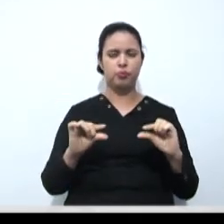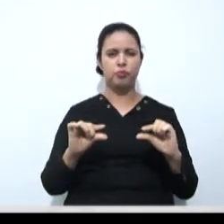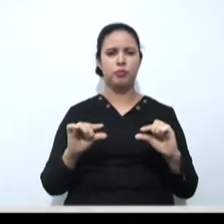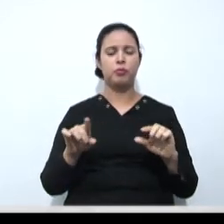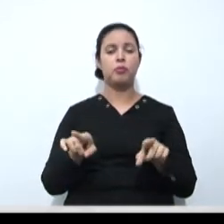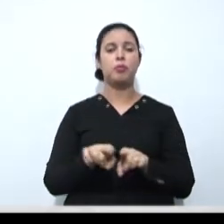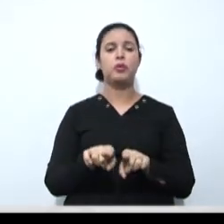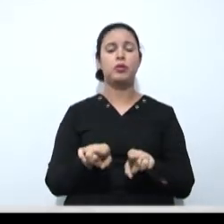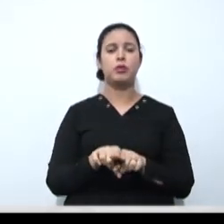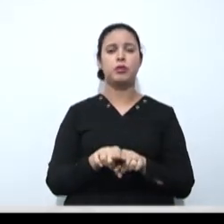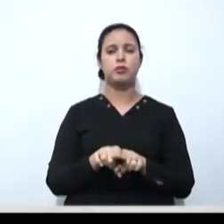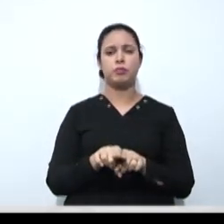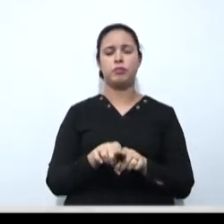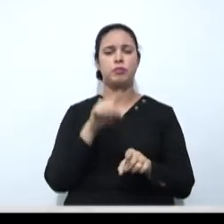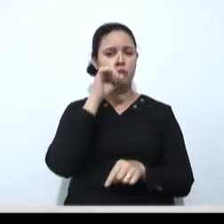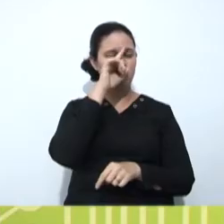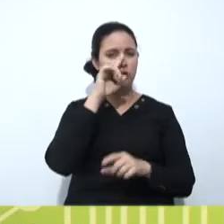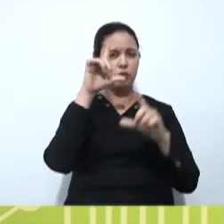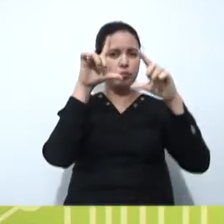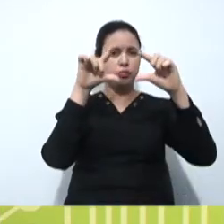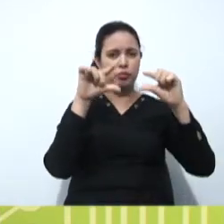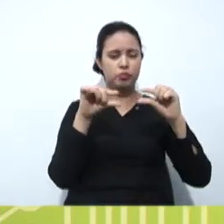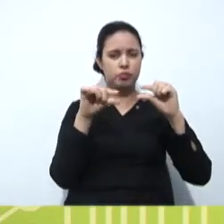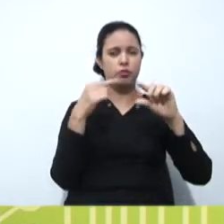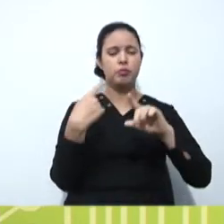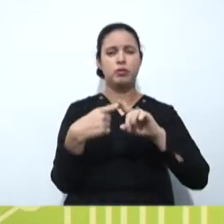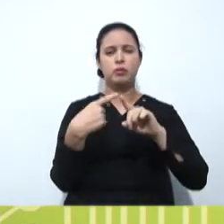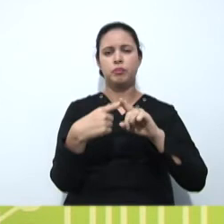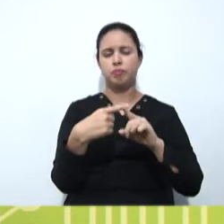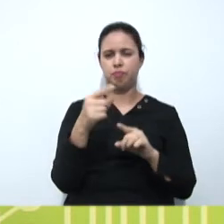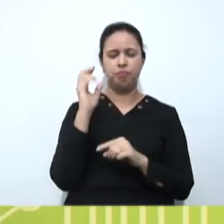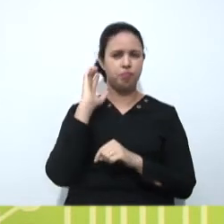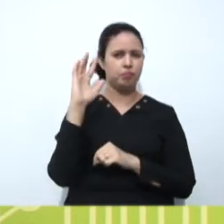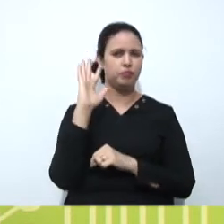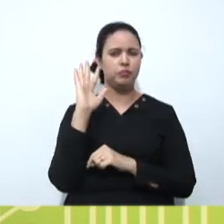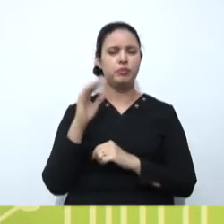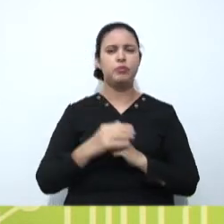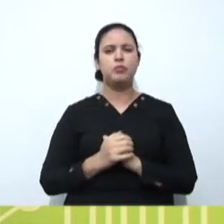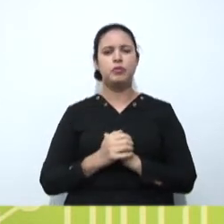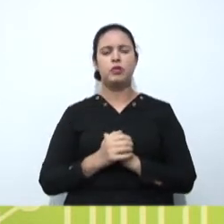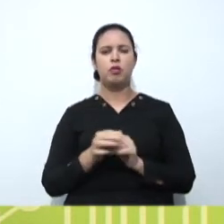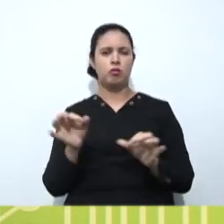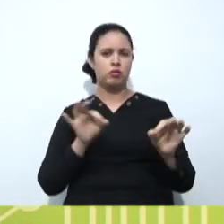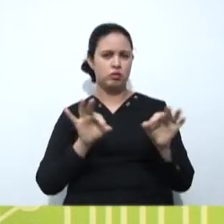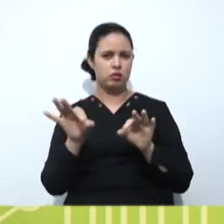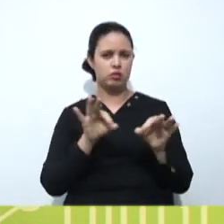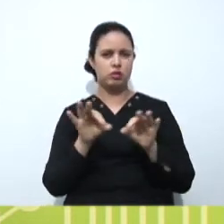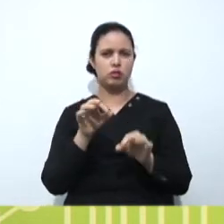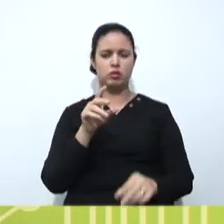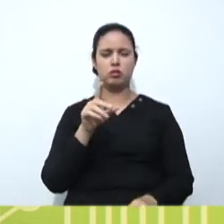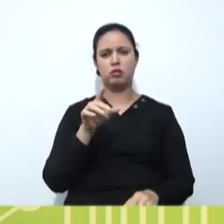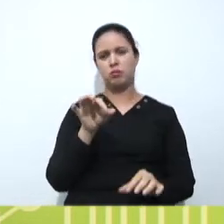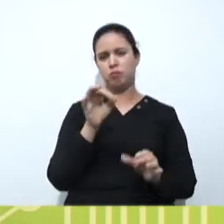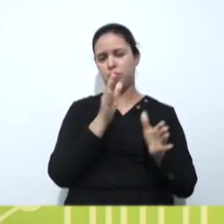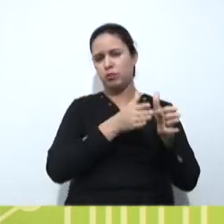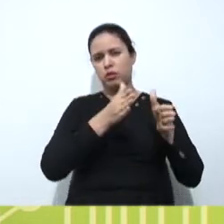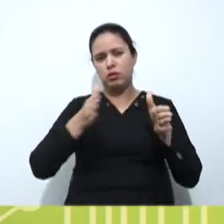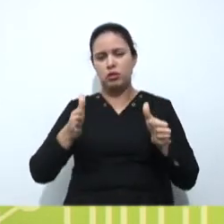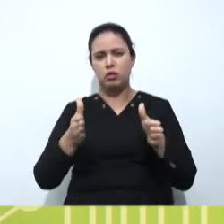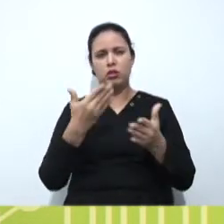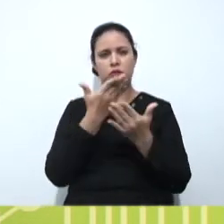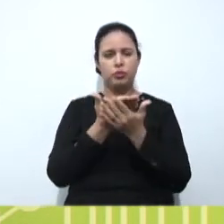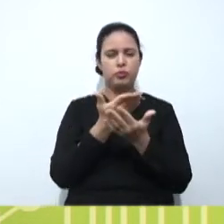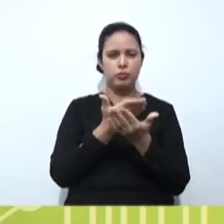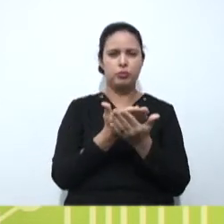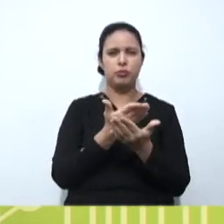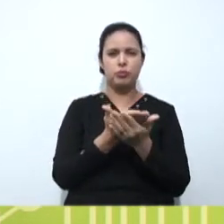que minimiza os riscos, pessoal? Vamos pensar um pouquinho. Quando a gente está organizando, planejando e a gente está